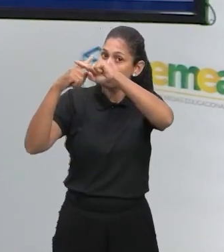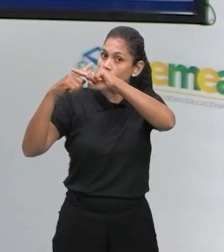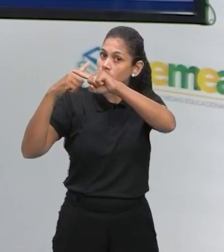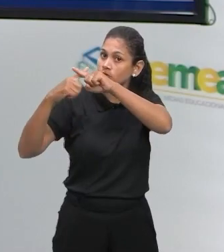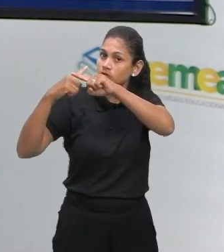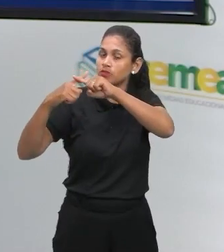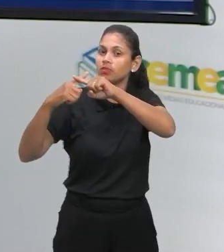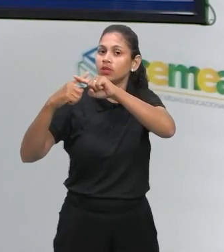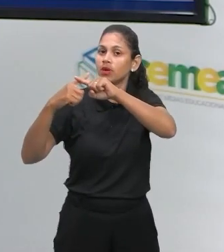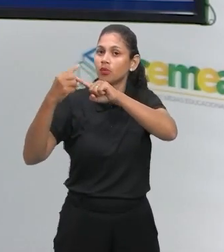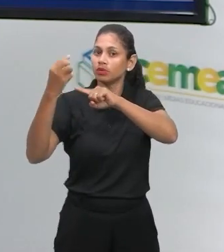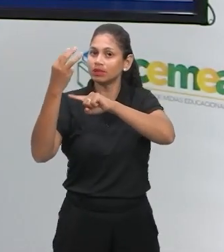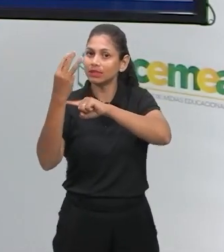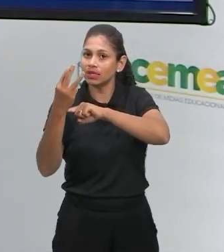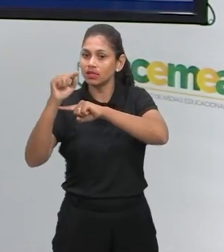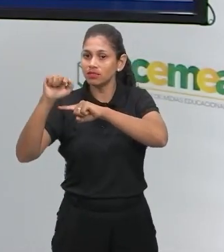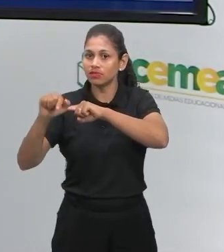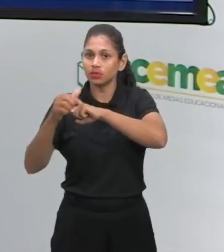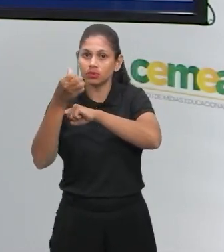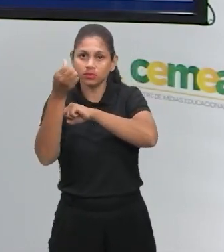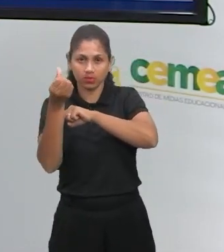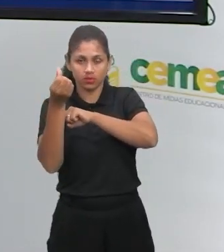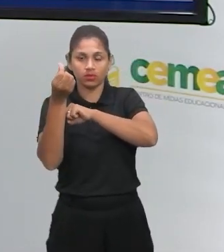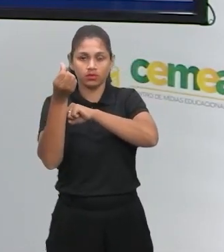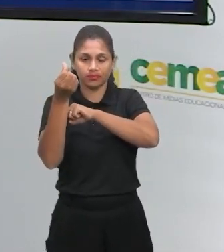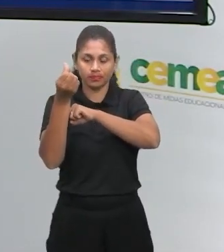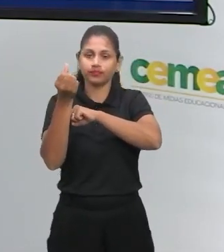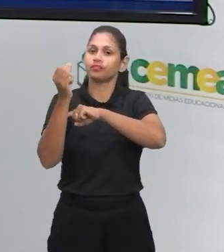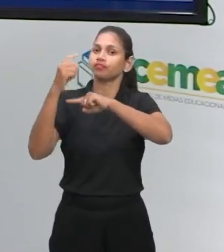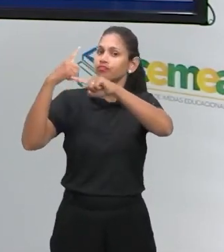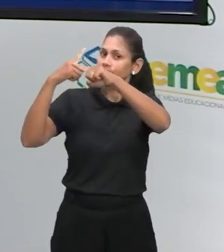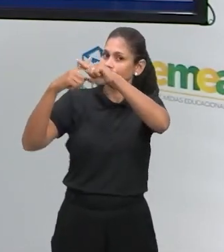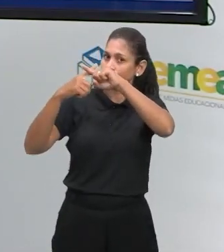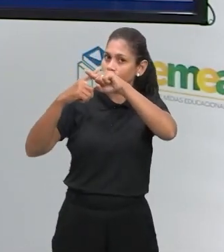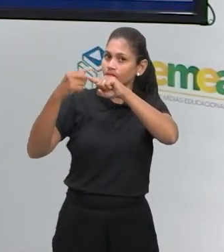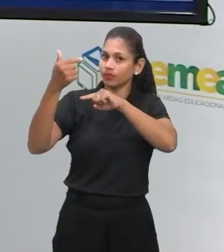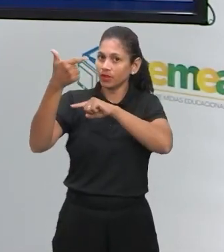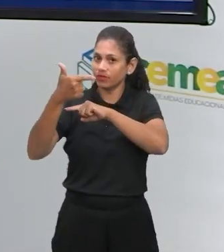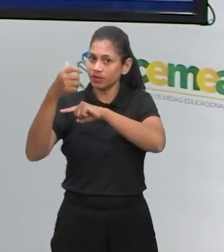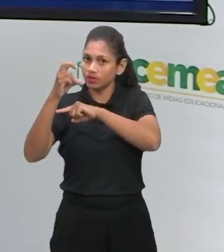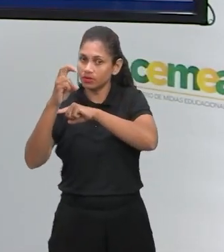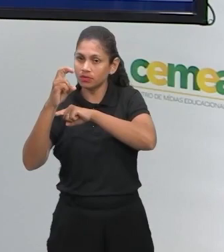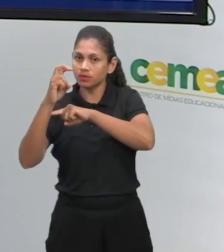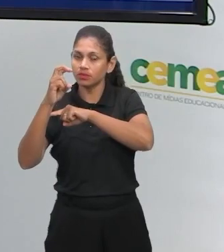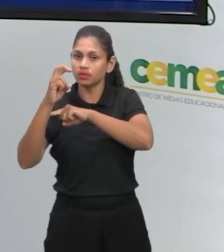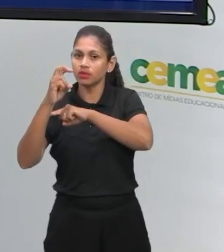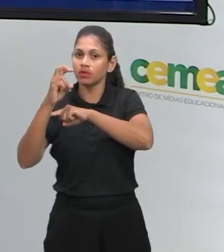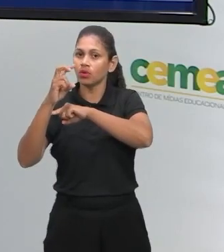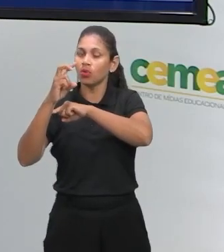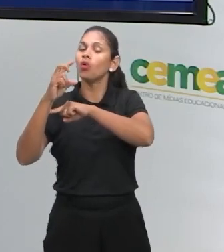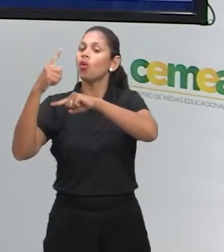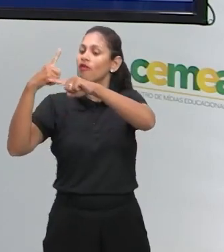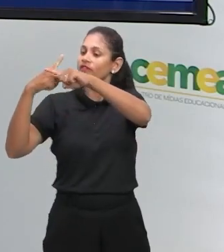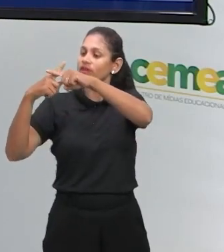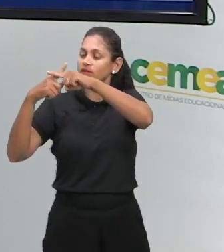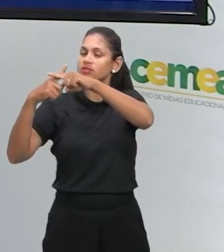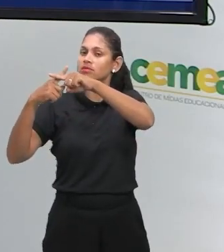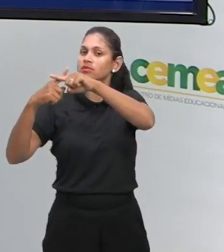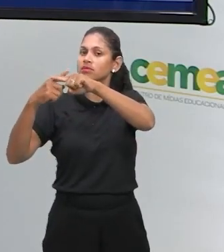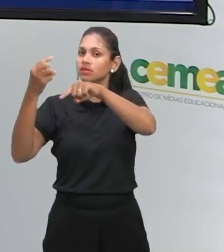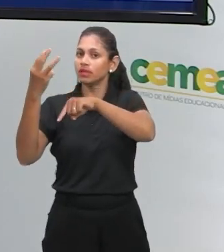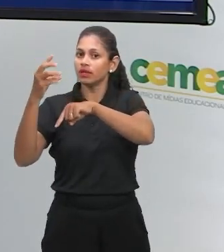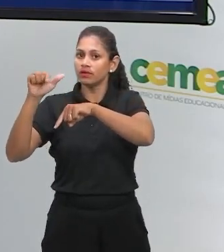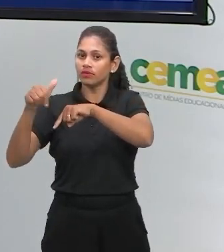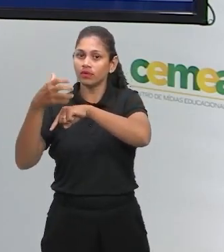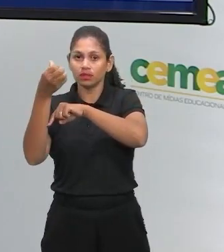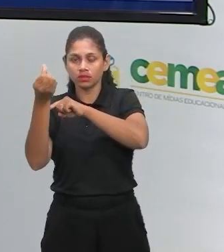Por 3,6. Então, vou multiplicar 25 por 3,6 e vamos chegar em um